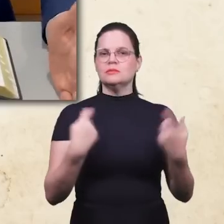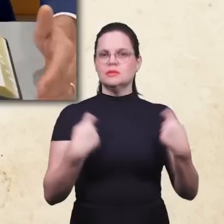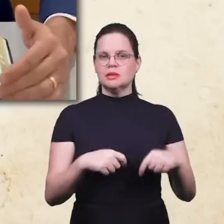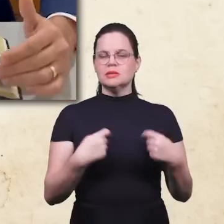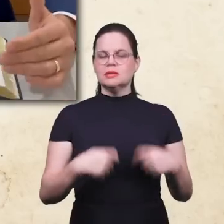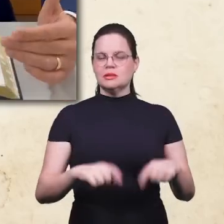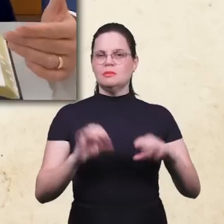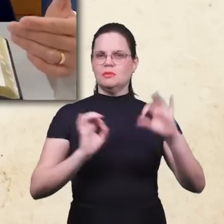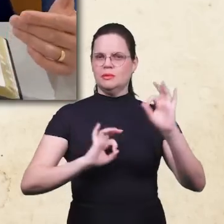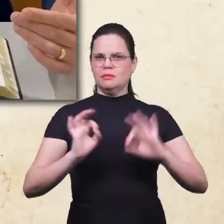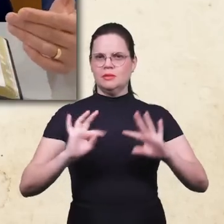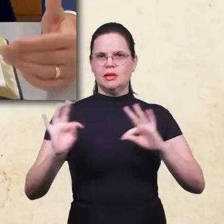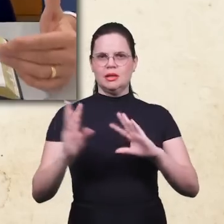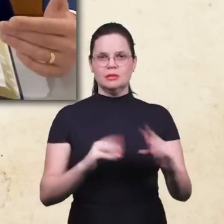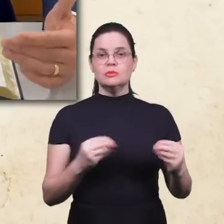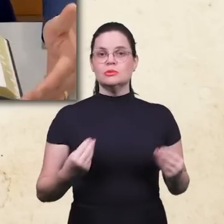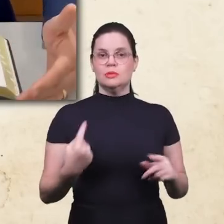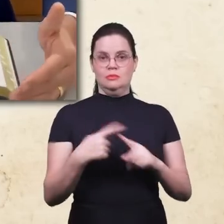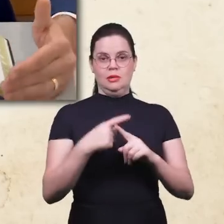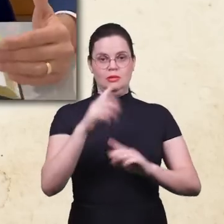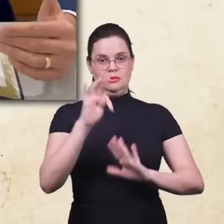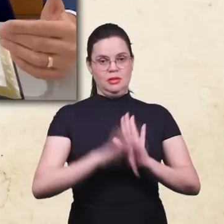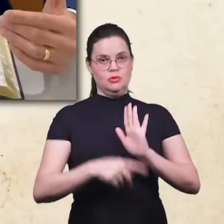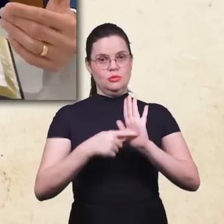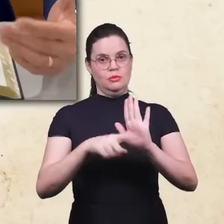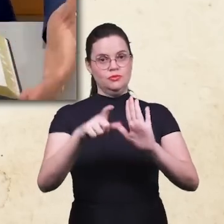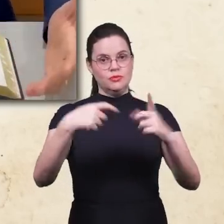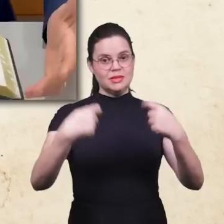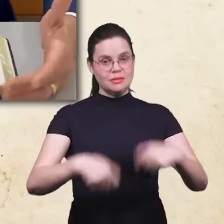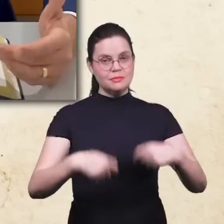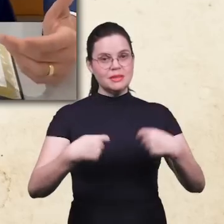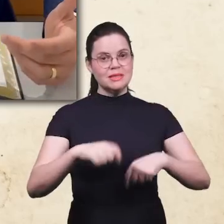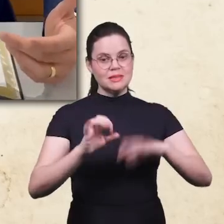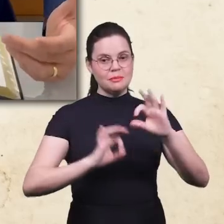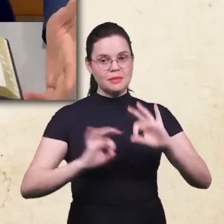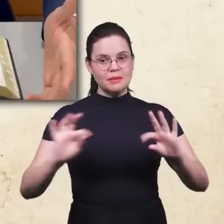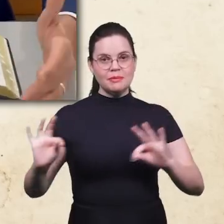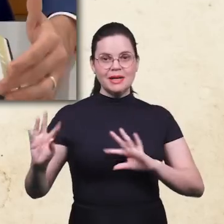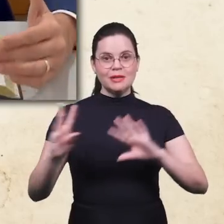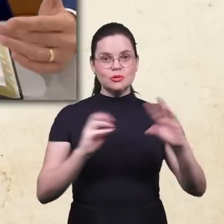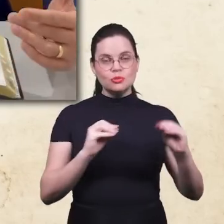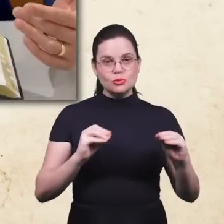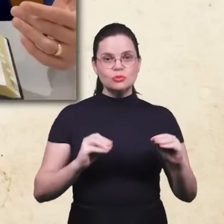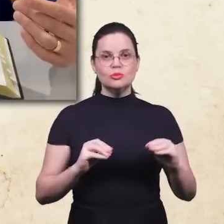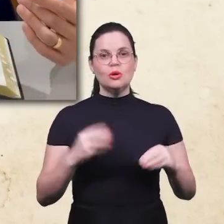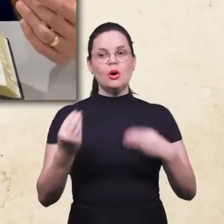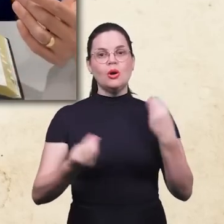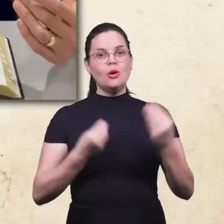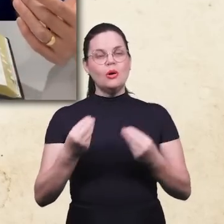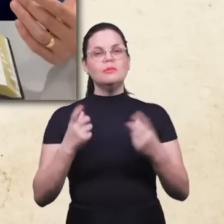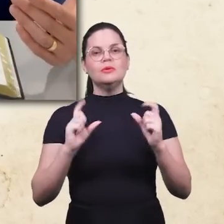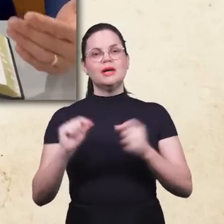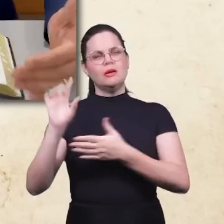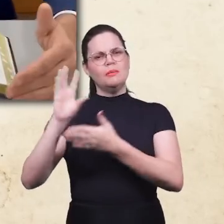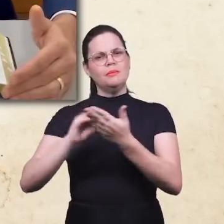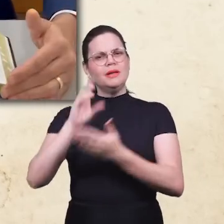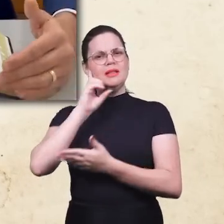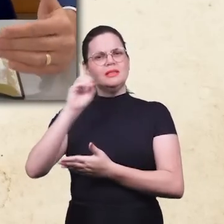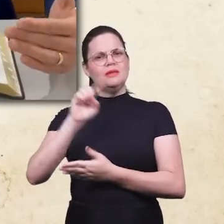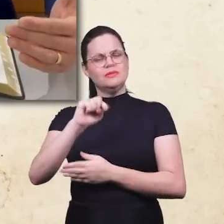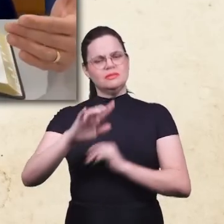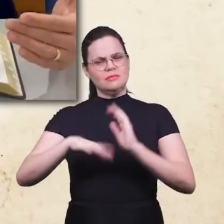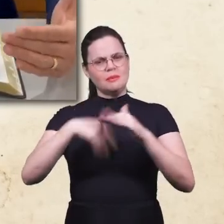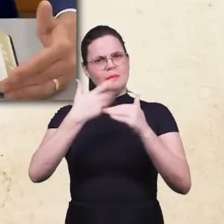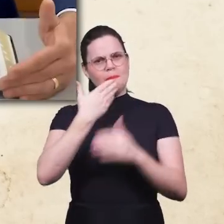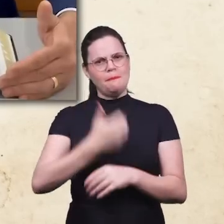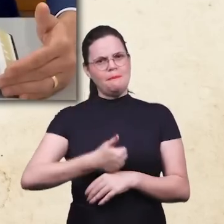mesmo, né? A Bíblia fala, tudo quanto você fizer, faça como a Deus e não como aos homens. Quer dizer, faça o seu melhor,